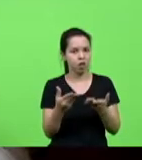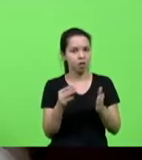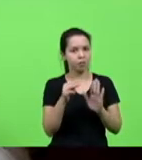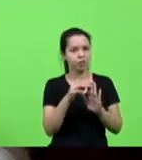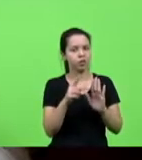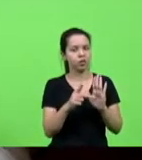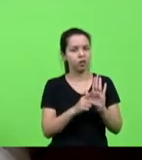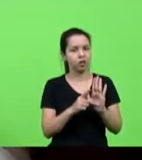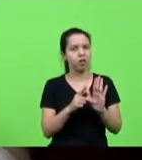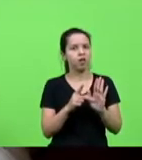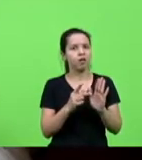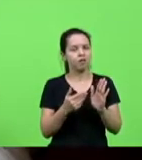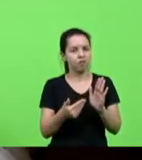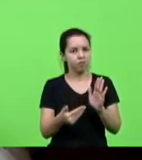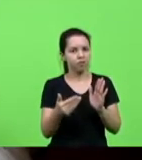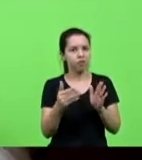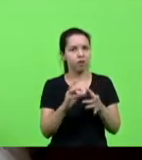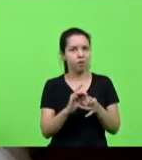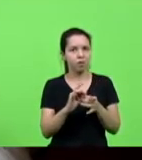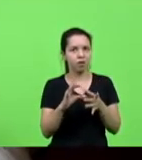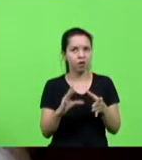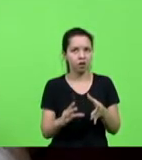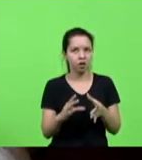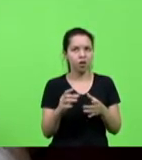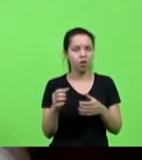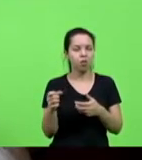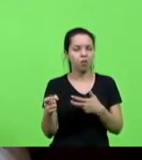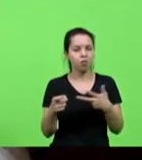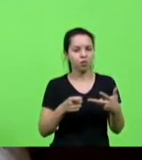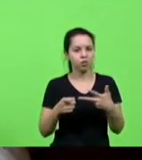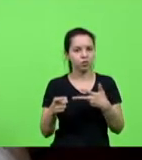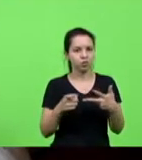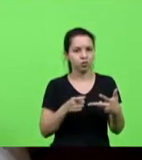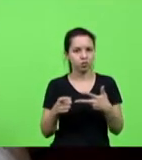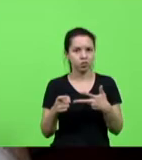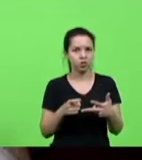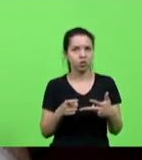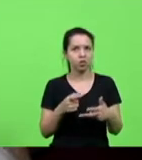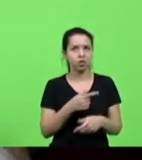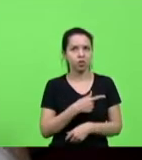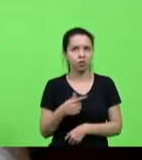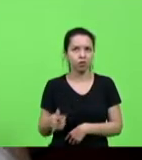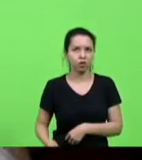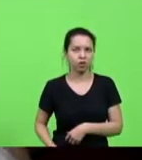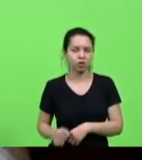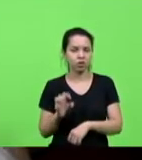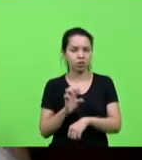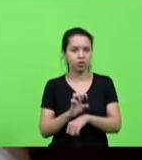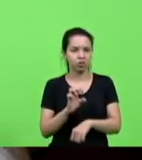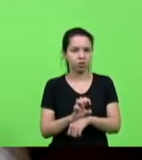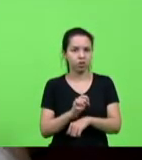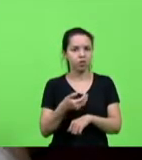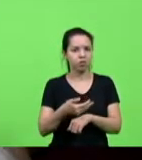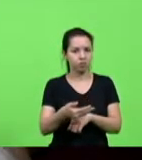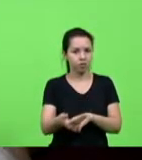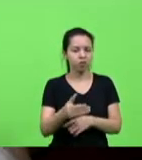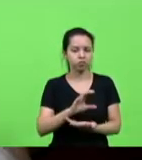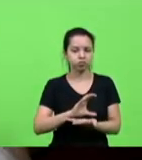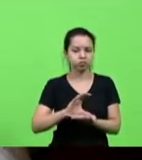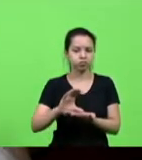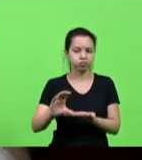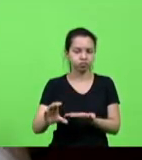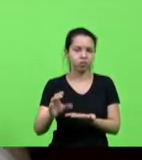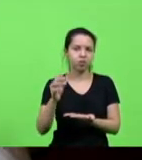Poder Executivo, A medida provisória autoriza o governo do Estado a conceder auxílio emergencial na forma